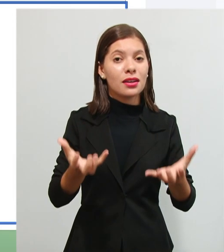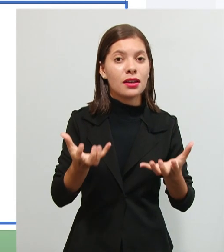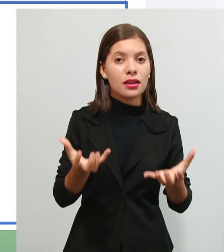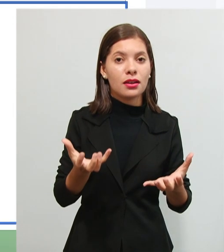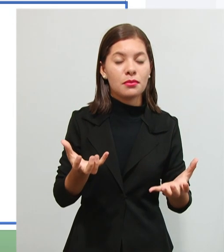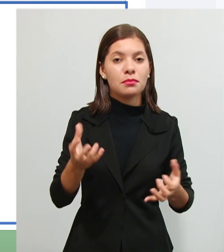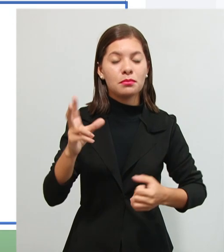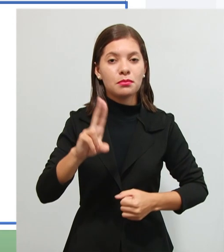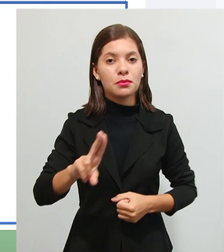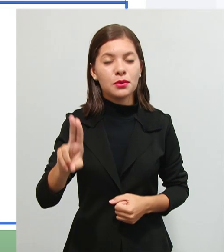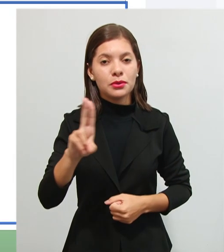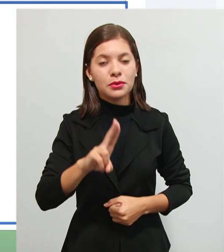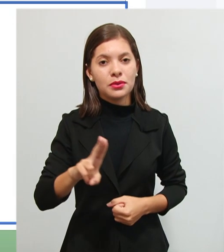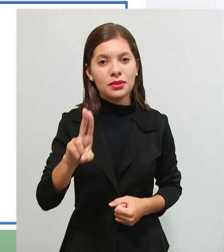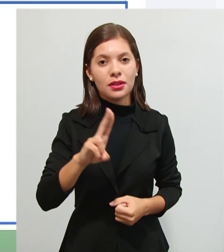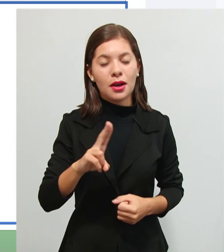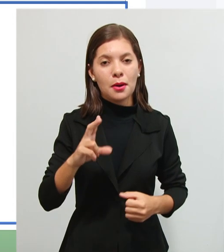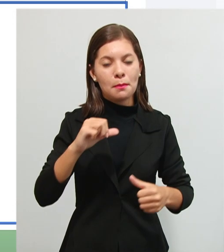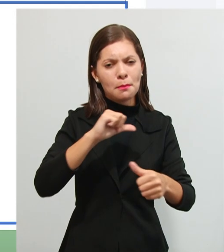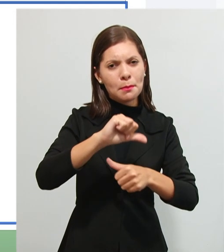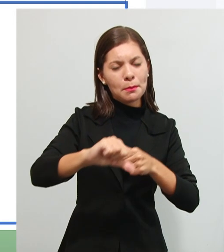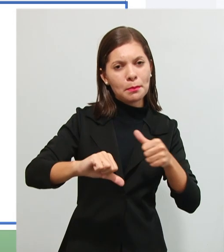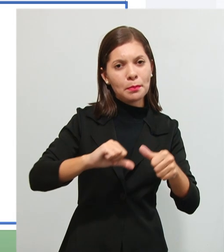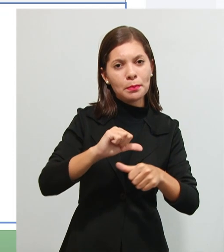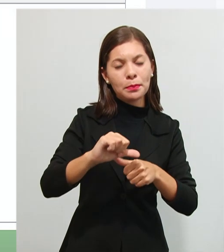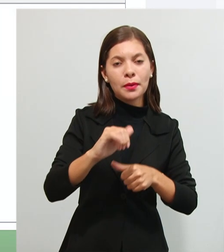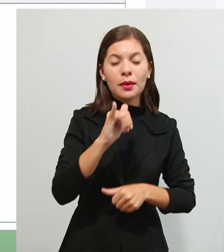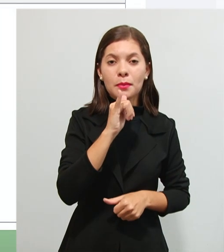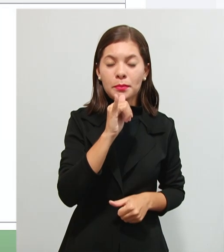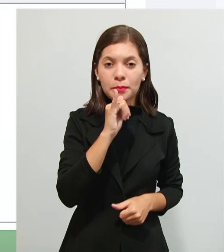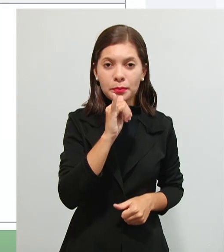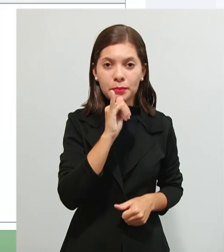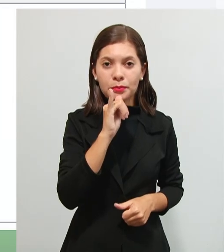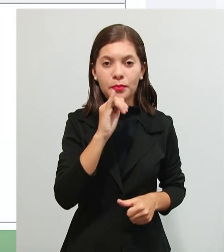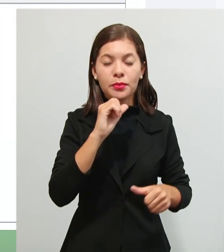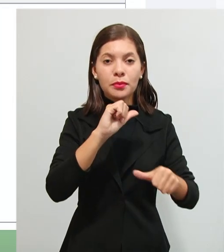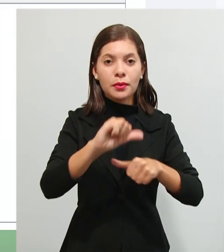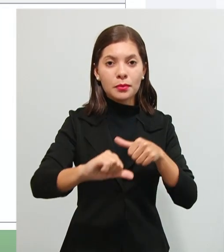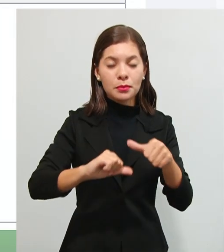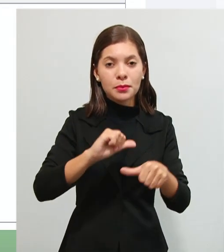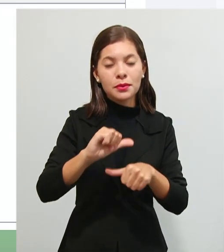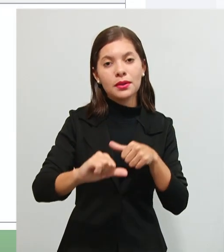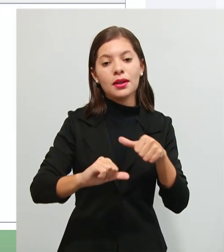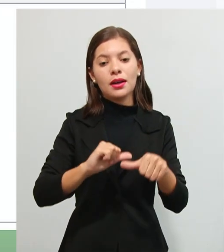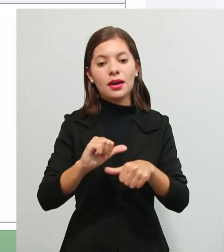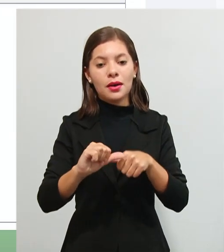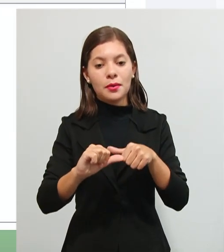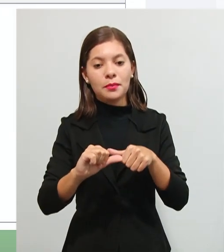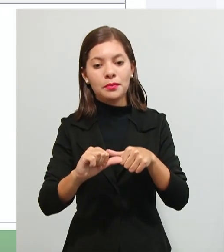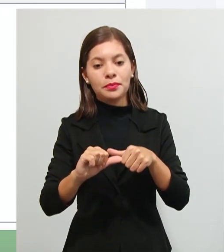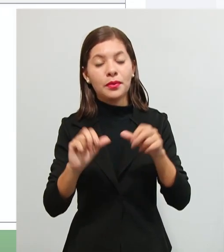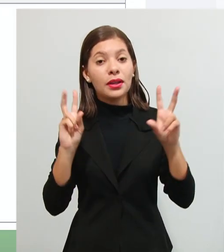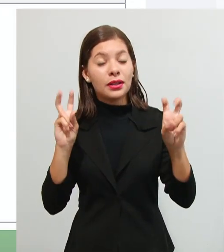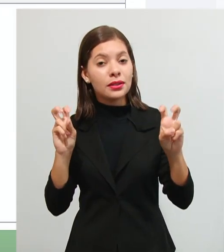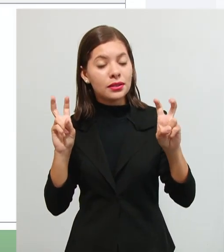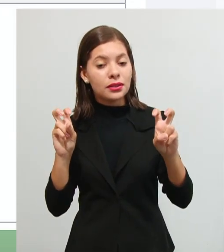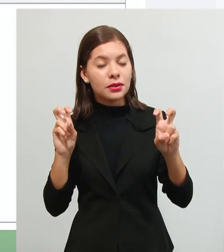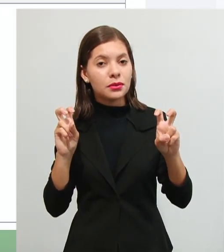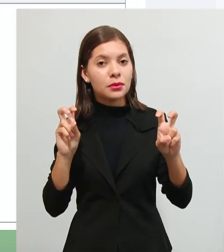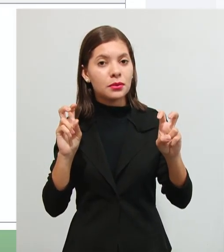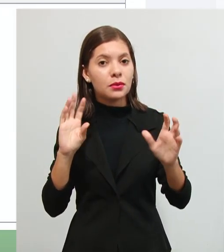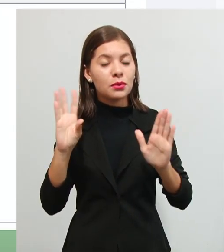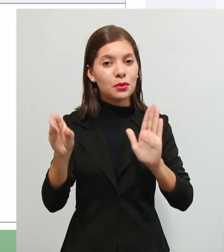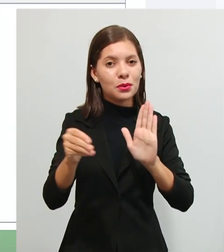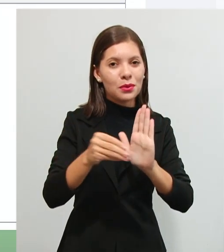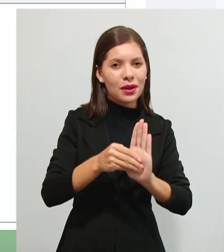usar as barras de formatações, por exemplo, para alterar a fonte, por exemplo, deixar título, colocar